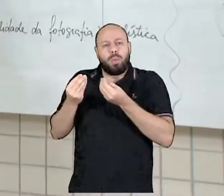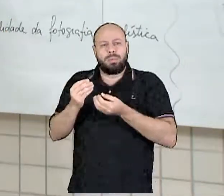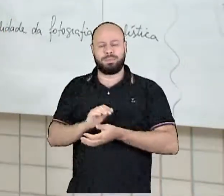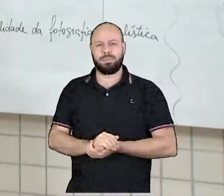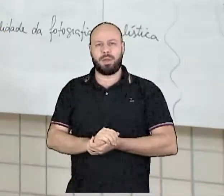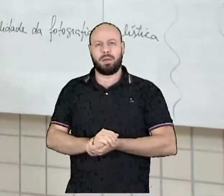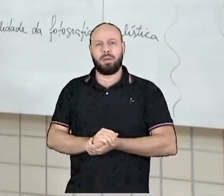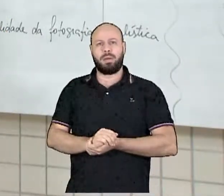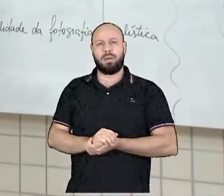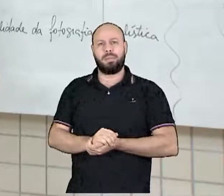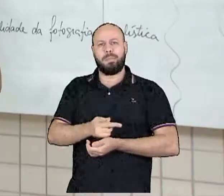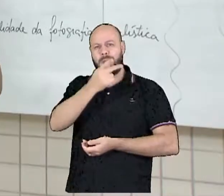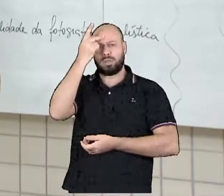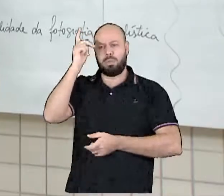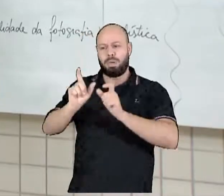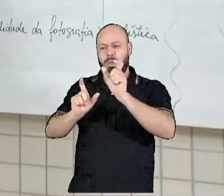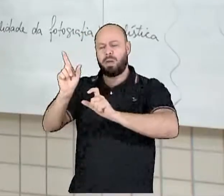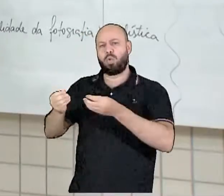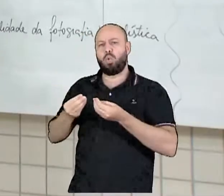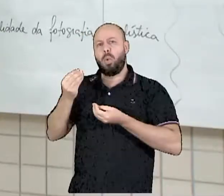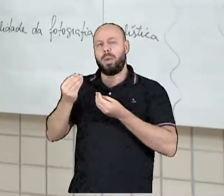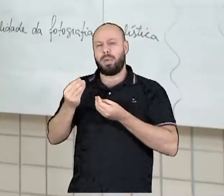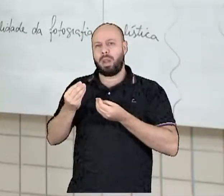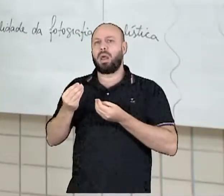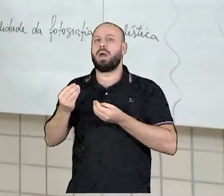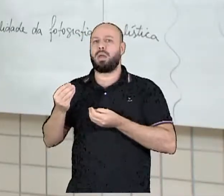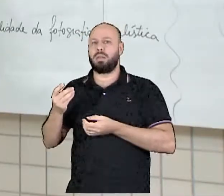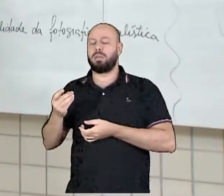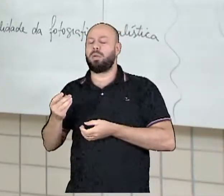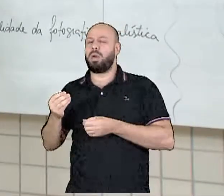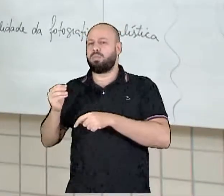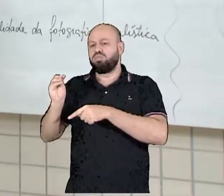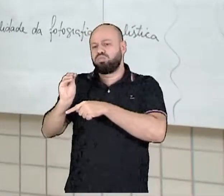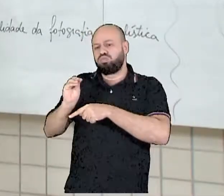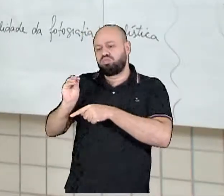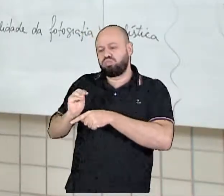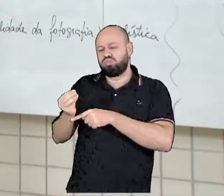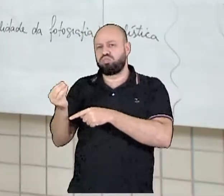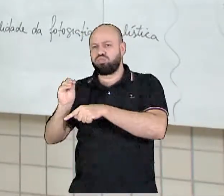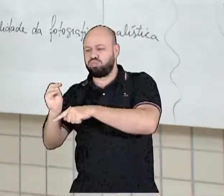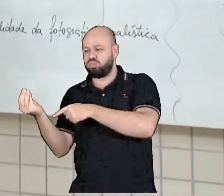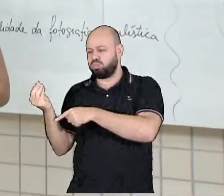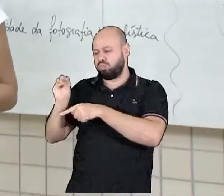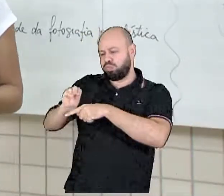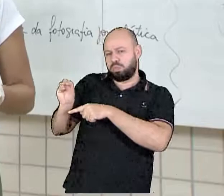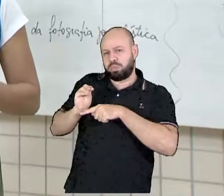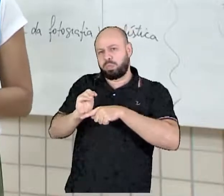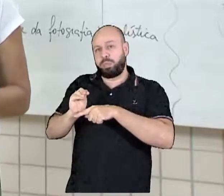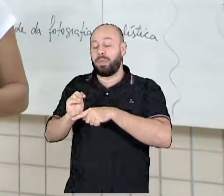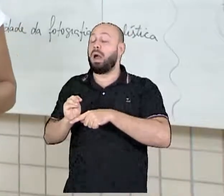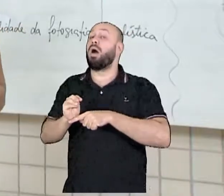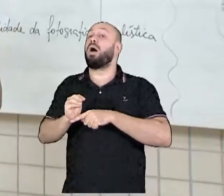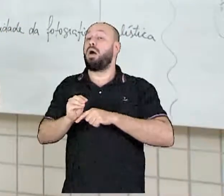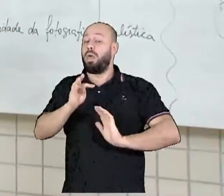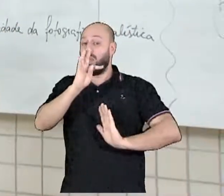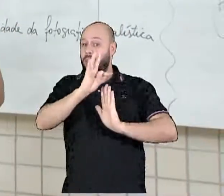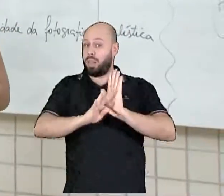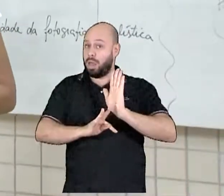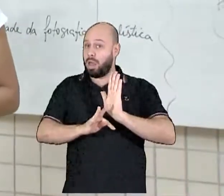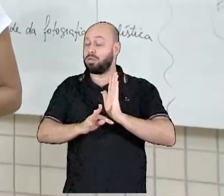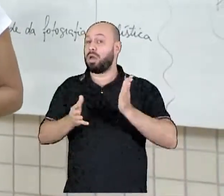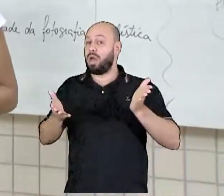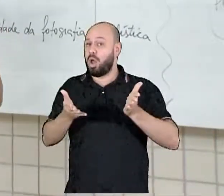dessas pessoas? Elas estão se cuidando, tendo em vista que isso é um texto que foi tirado agora no